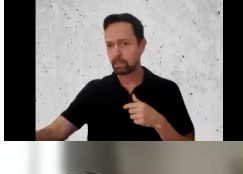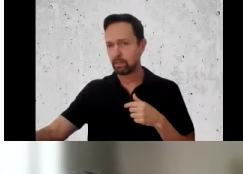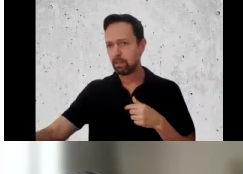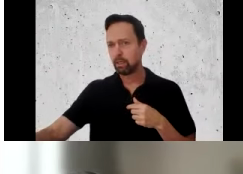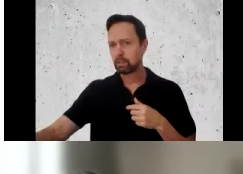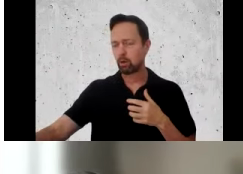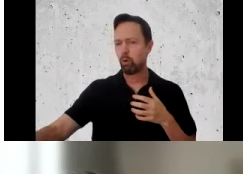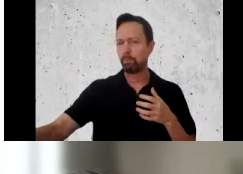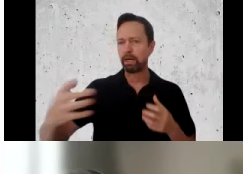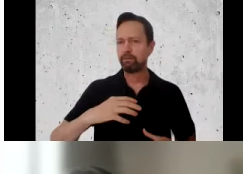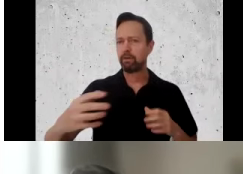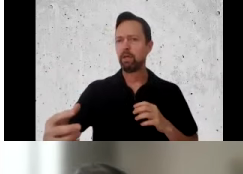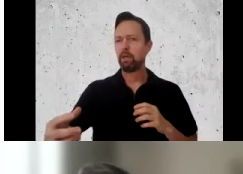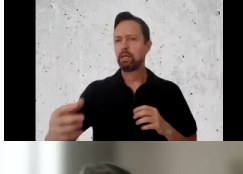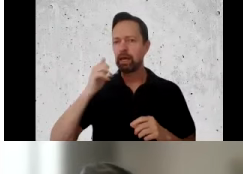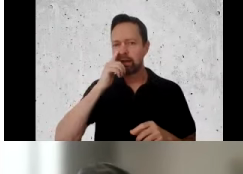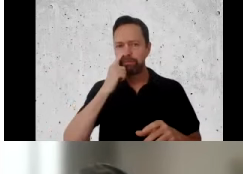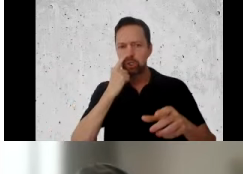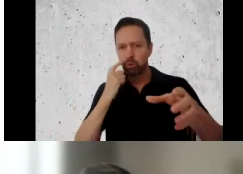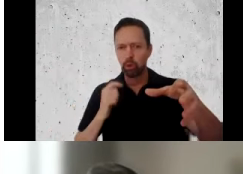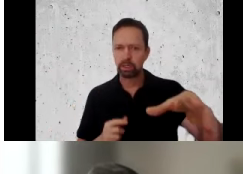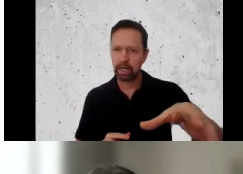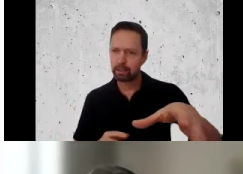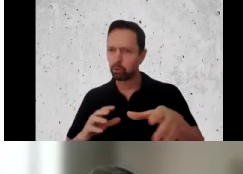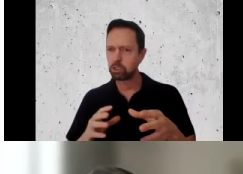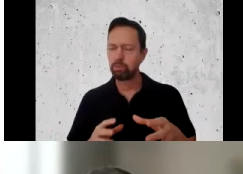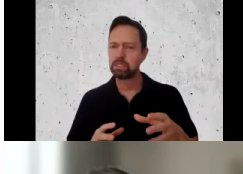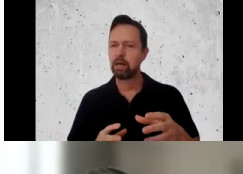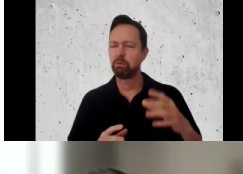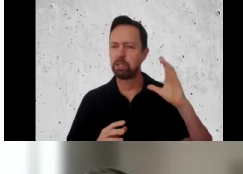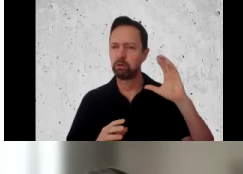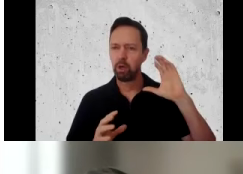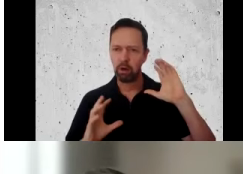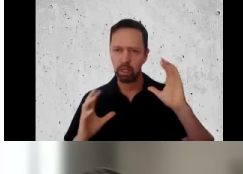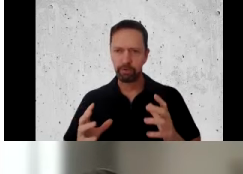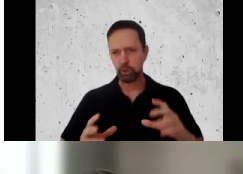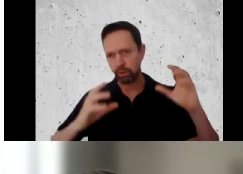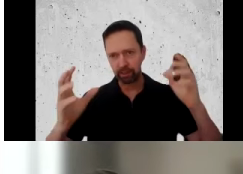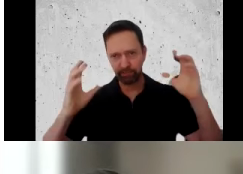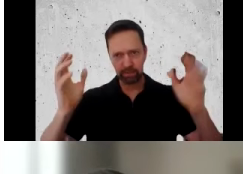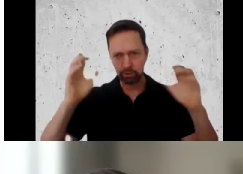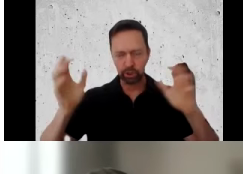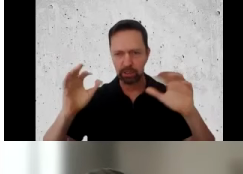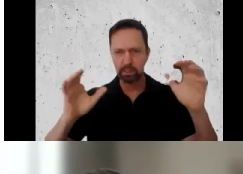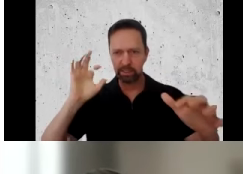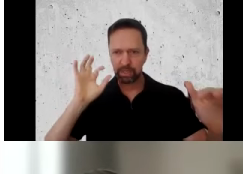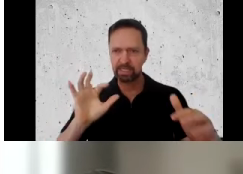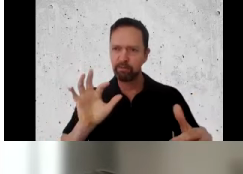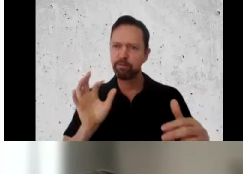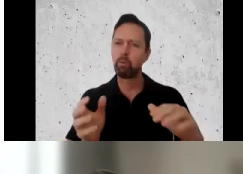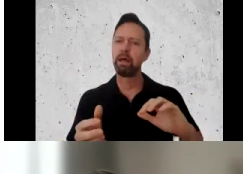outra empresa. Então, ela comprava, e aí ela fechou um contrato todo especial, dizendo, olha, Fisher, eu queria que você fizesse o